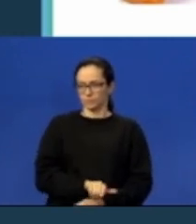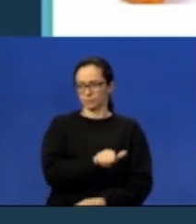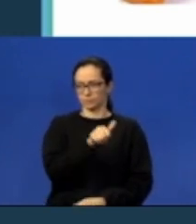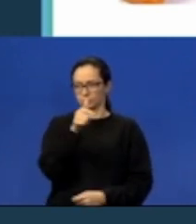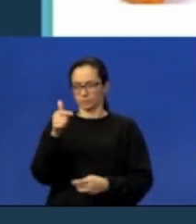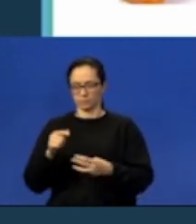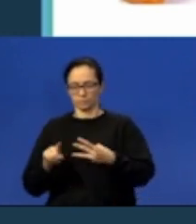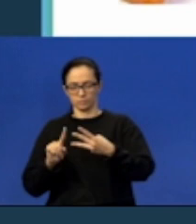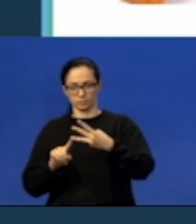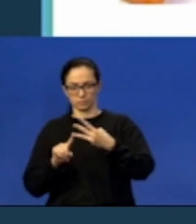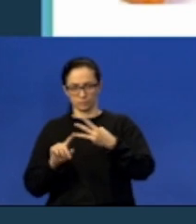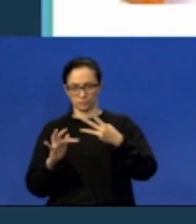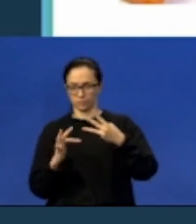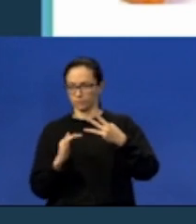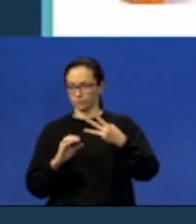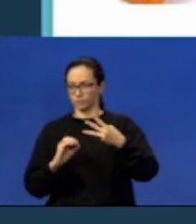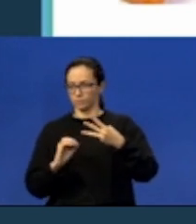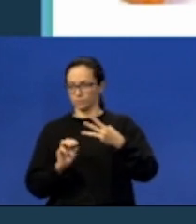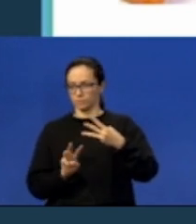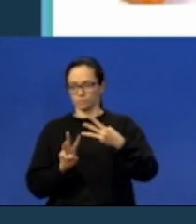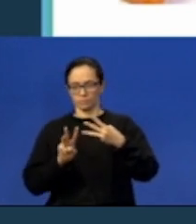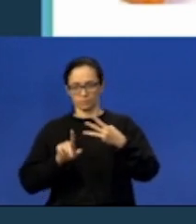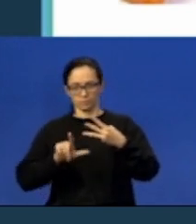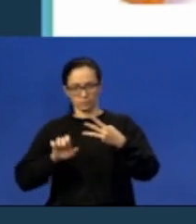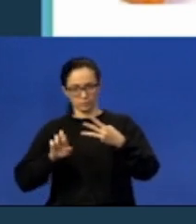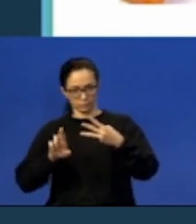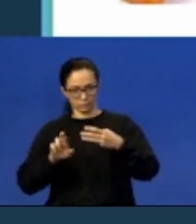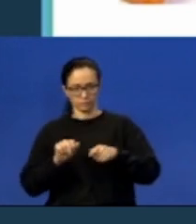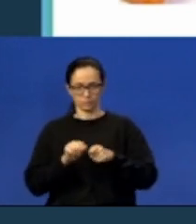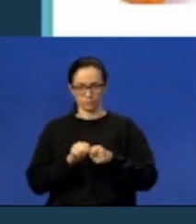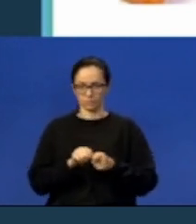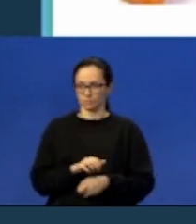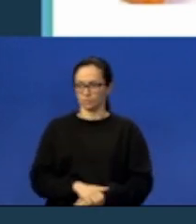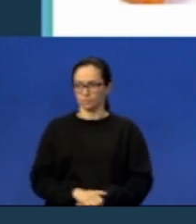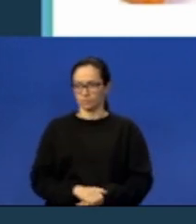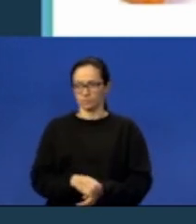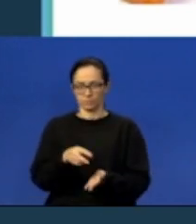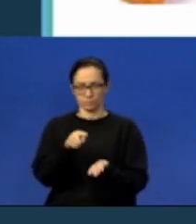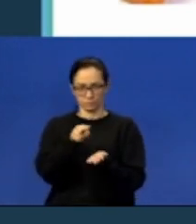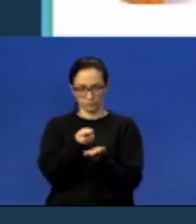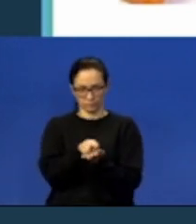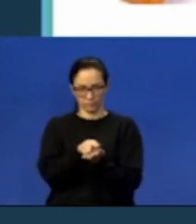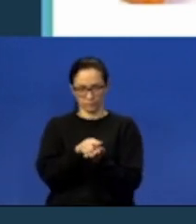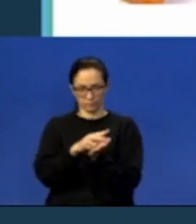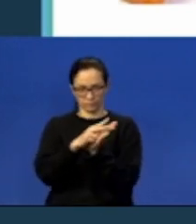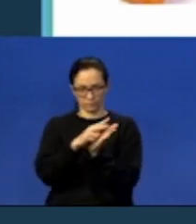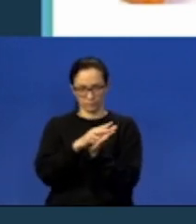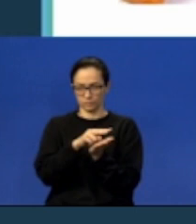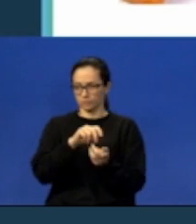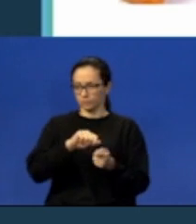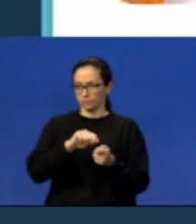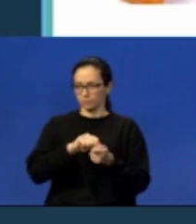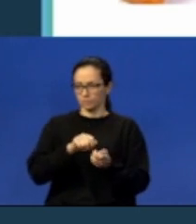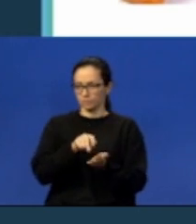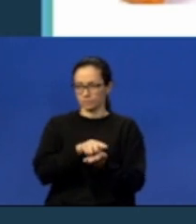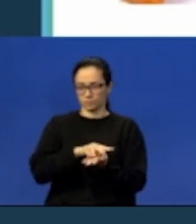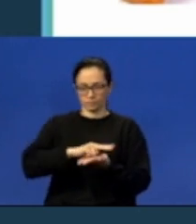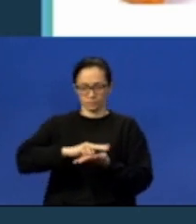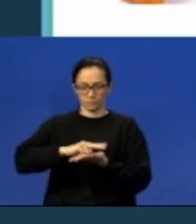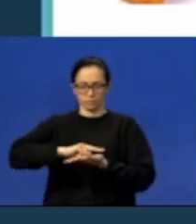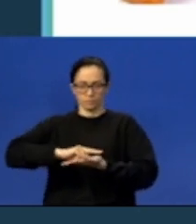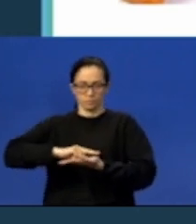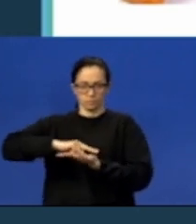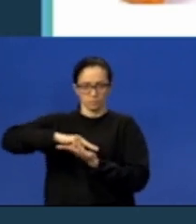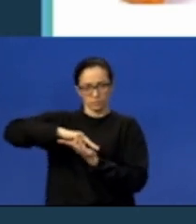terceira posição é uma variação do decúbito dorsal, em que a gente tem uma elevação da cabeça